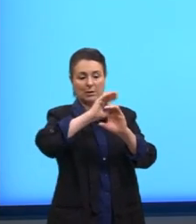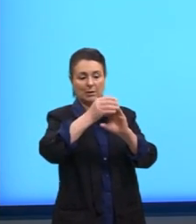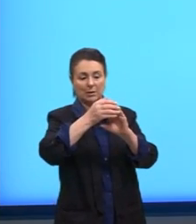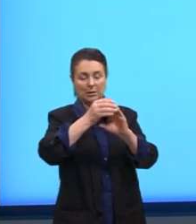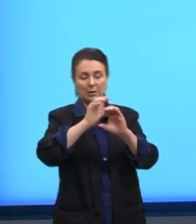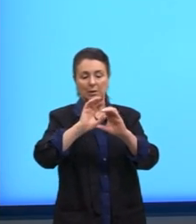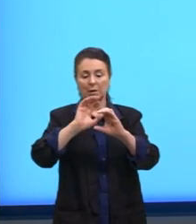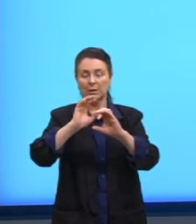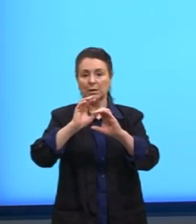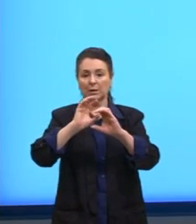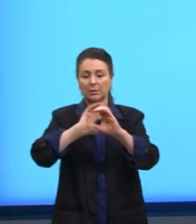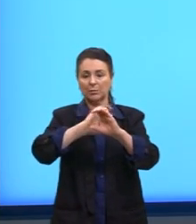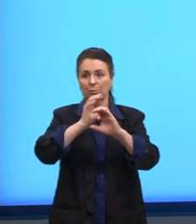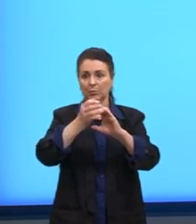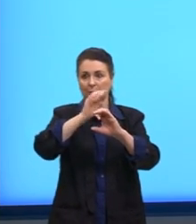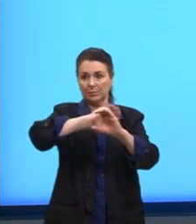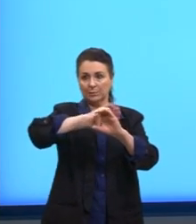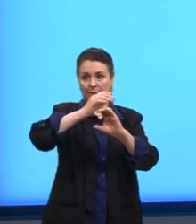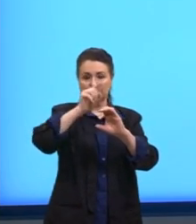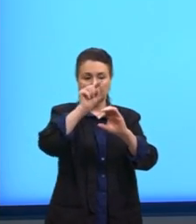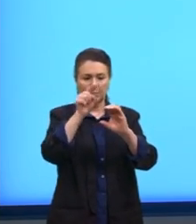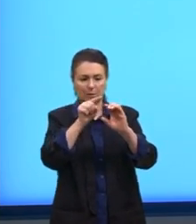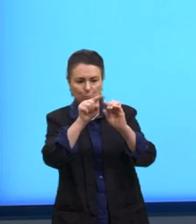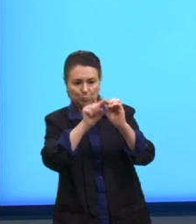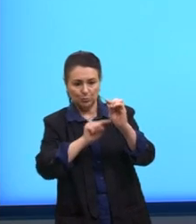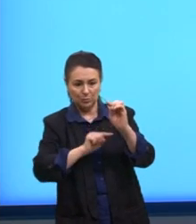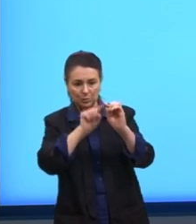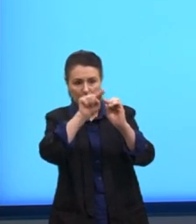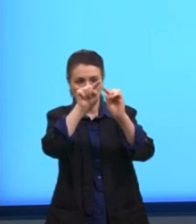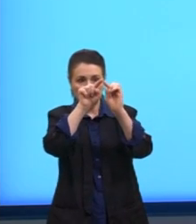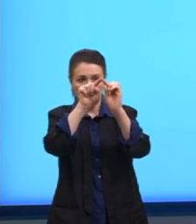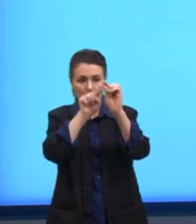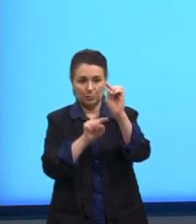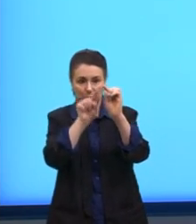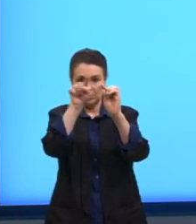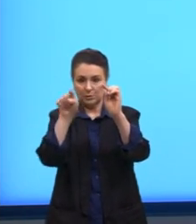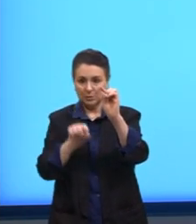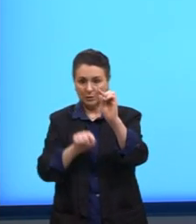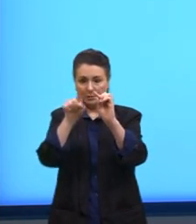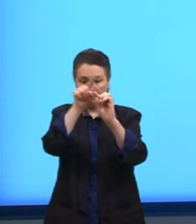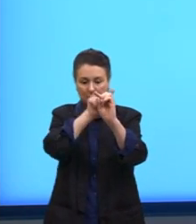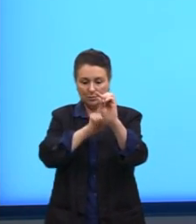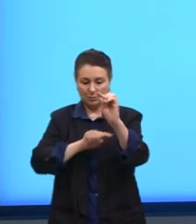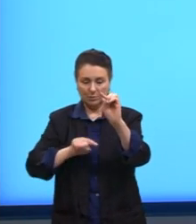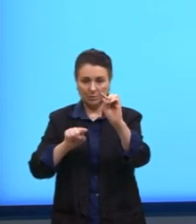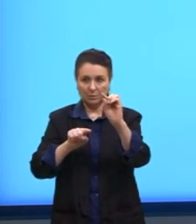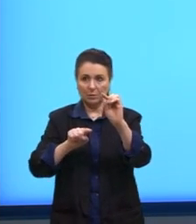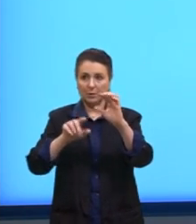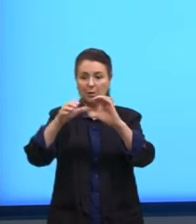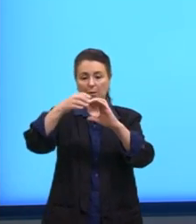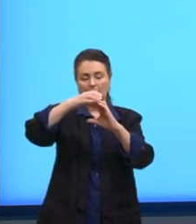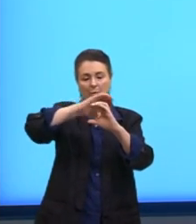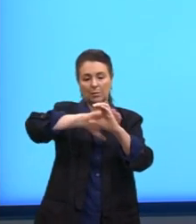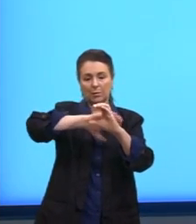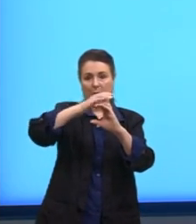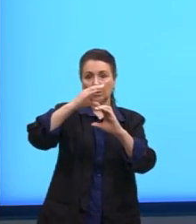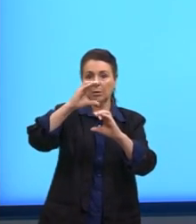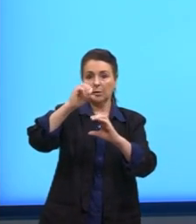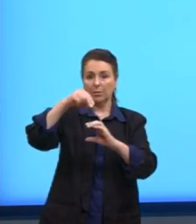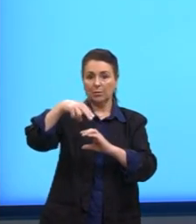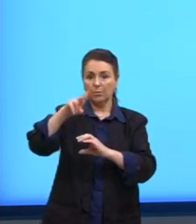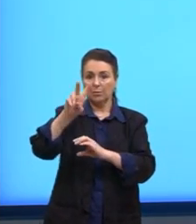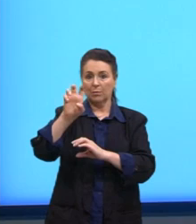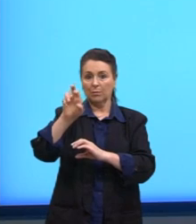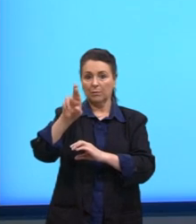de fora né de um círculo de um de uma esfera e ela é uma lente convergente porque quando os raios entram